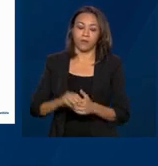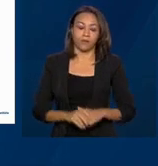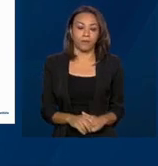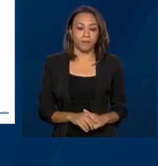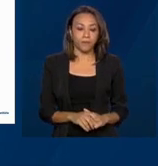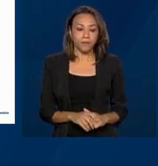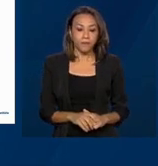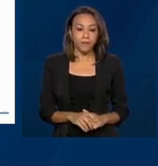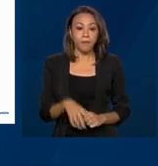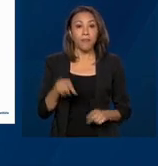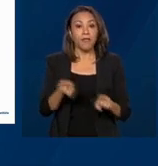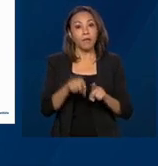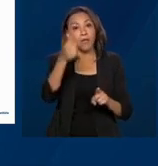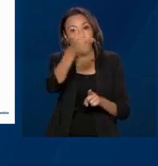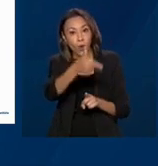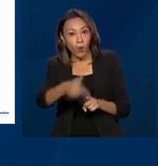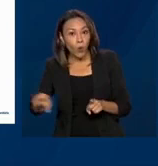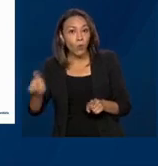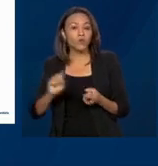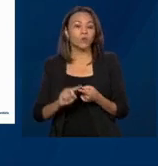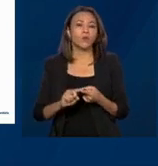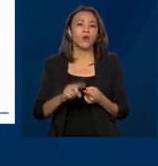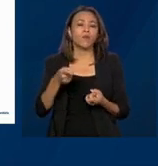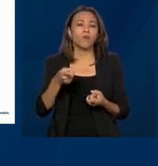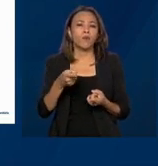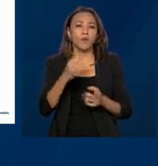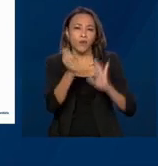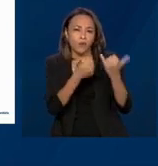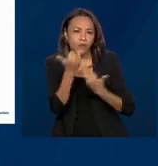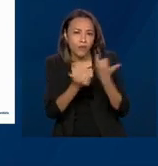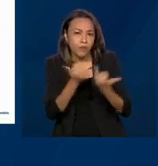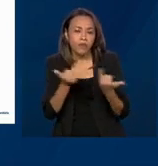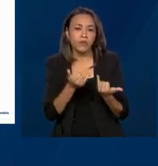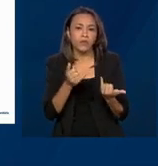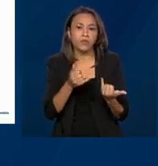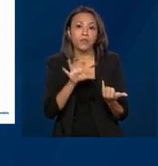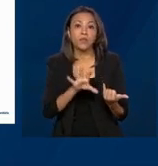Por dados demográficos, a gente vê aí que